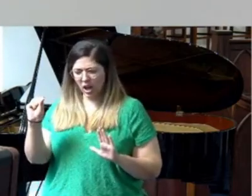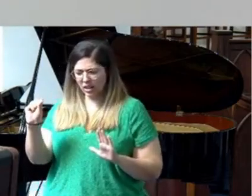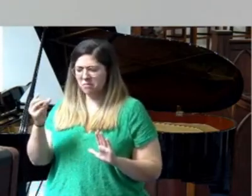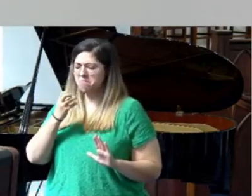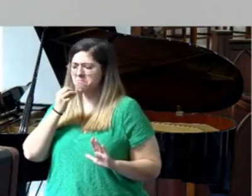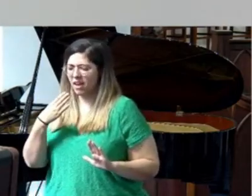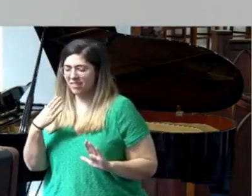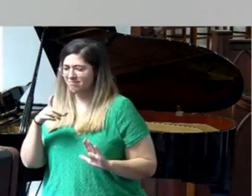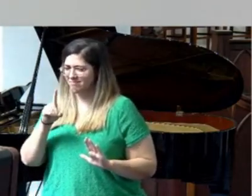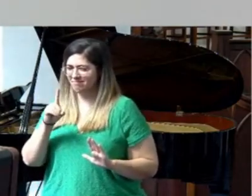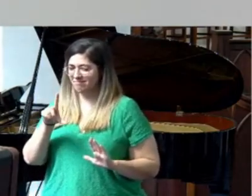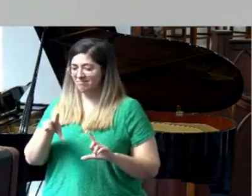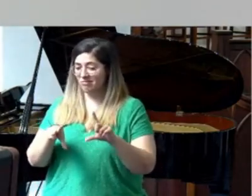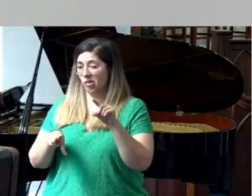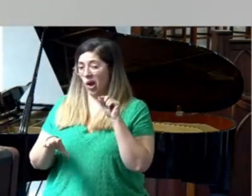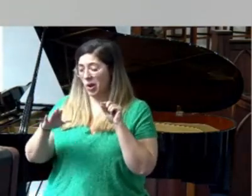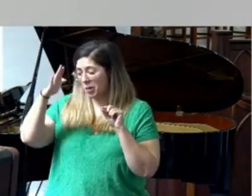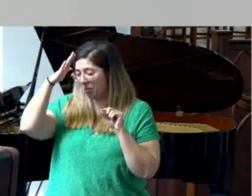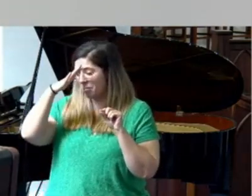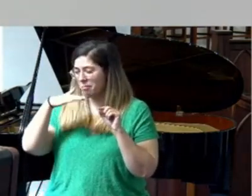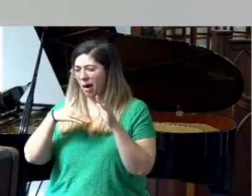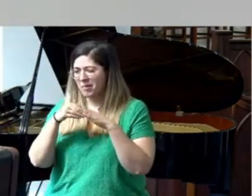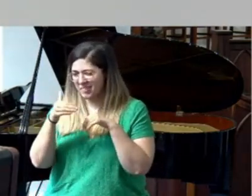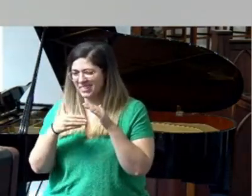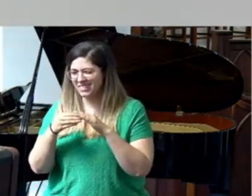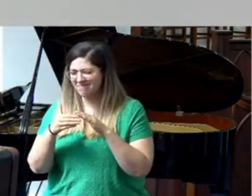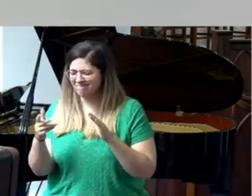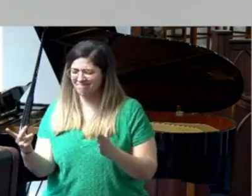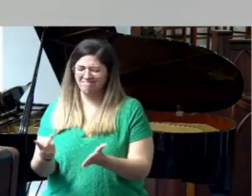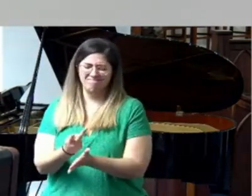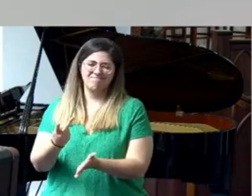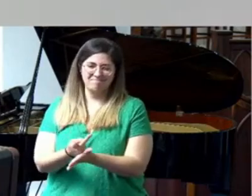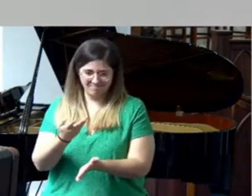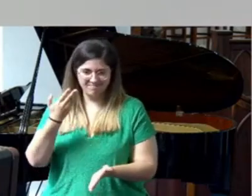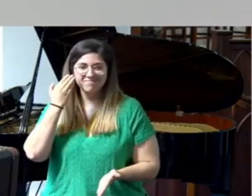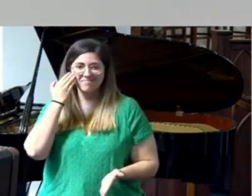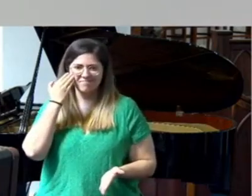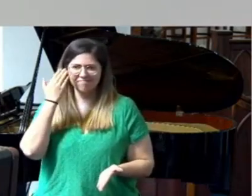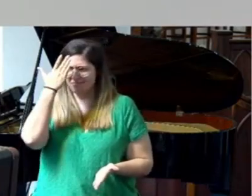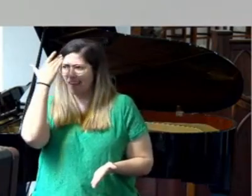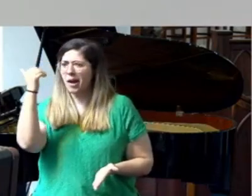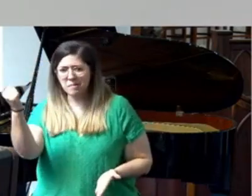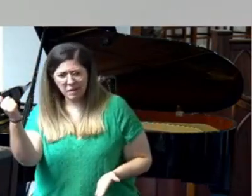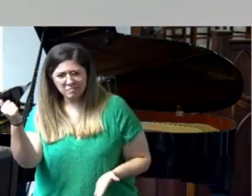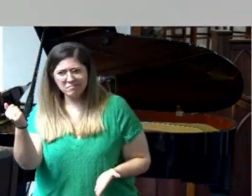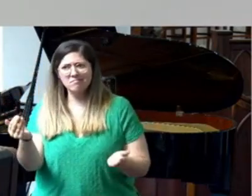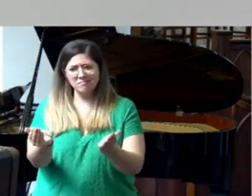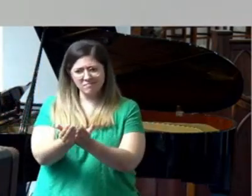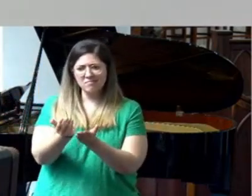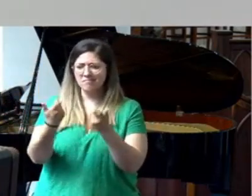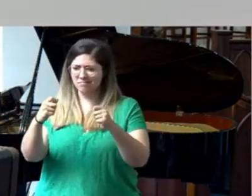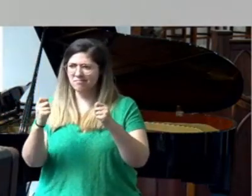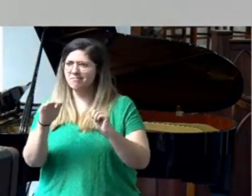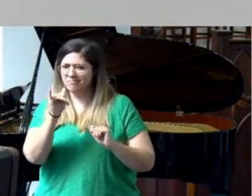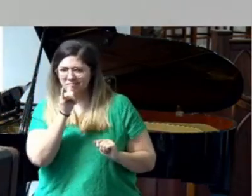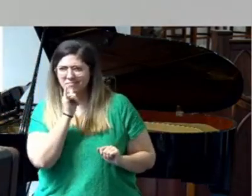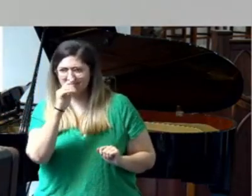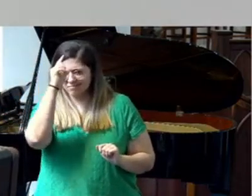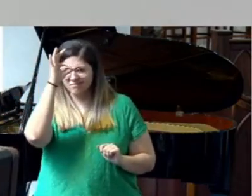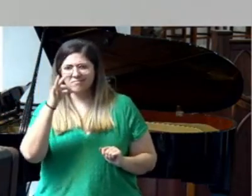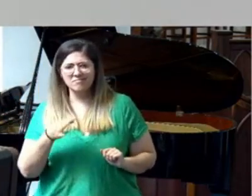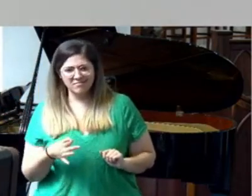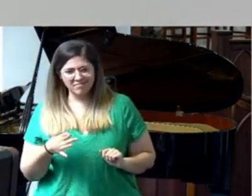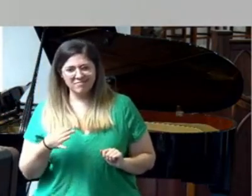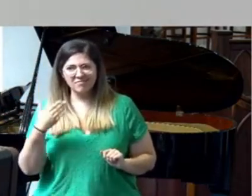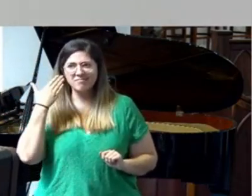né? Quem de nós não sabe como deve ser o cristianismo? Quem de nós não sabe como é que um crente deve viver? Quem de